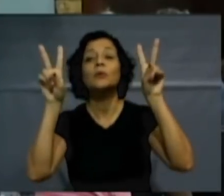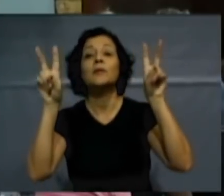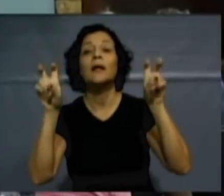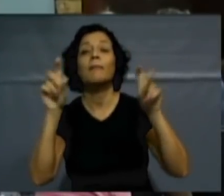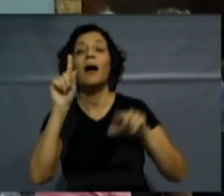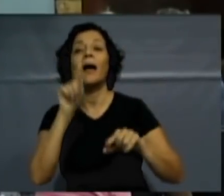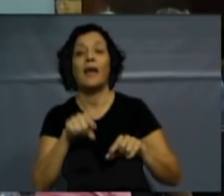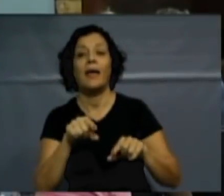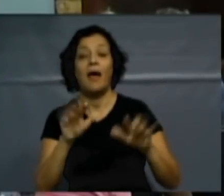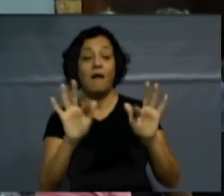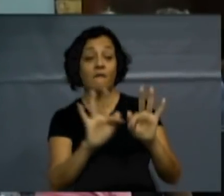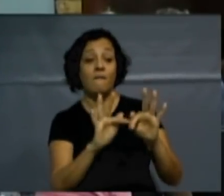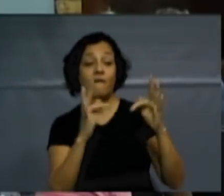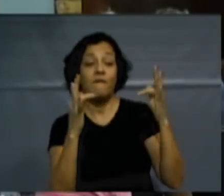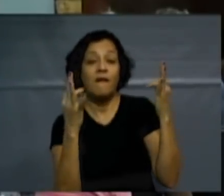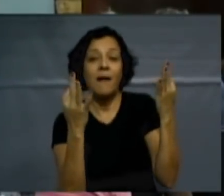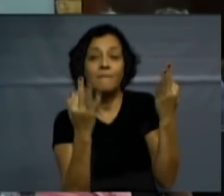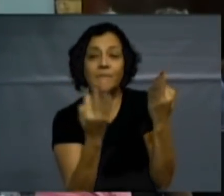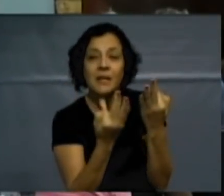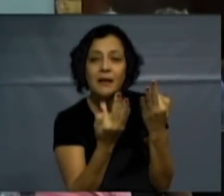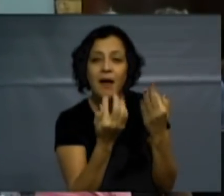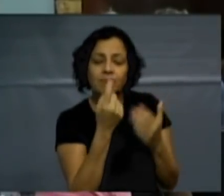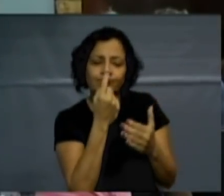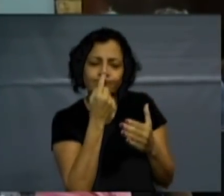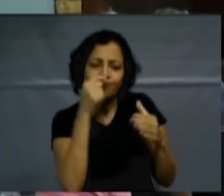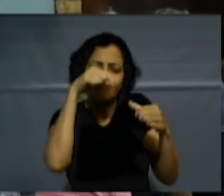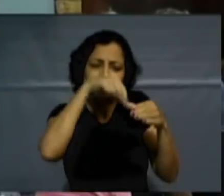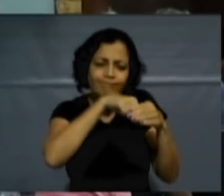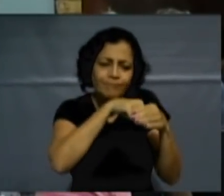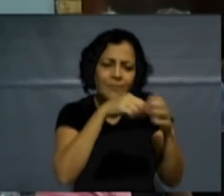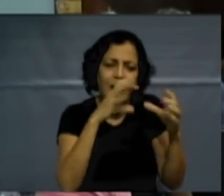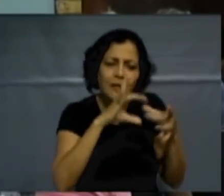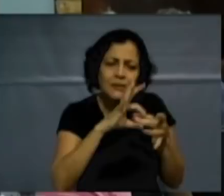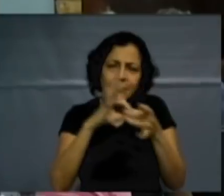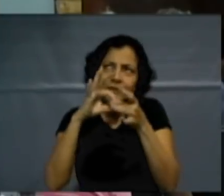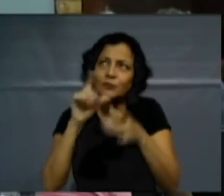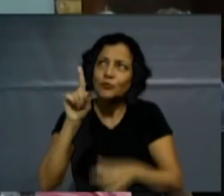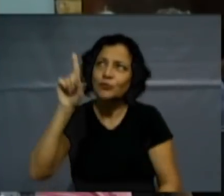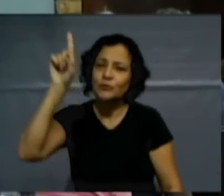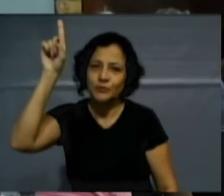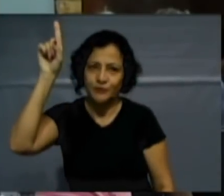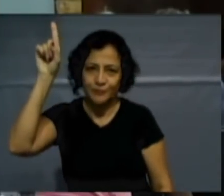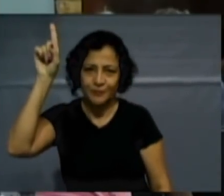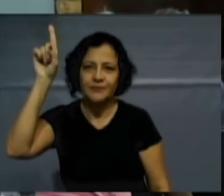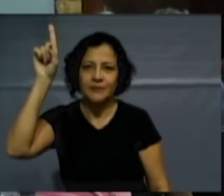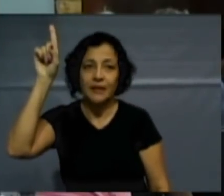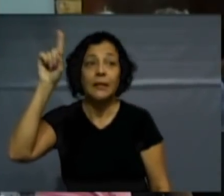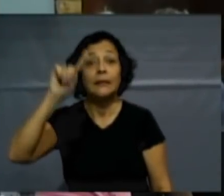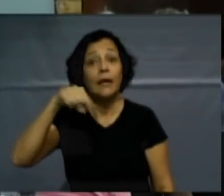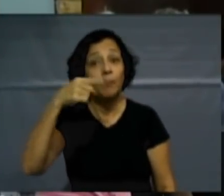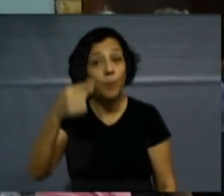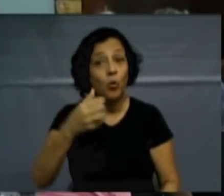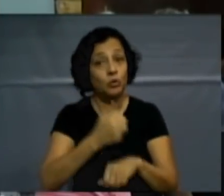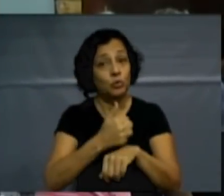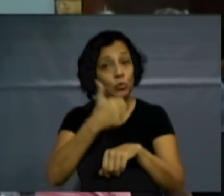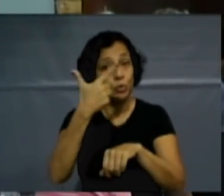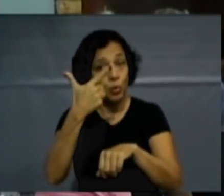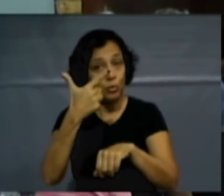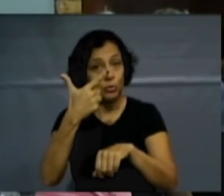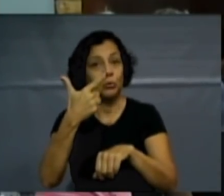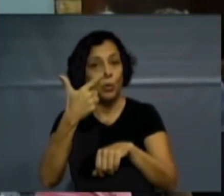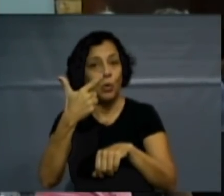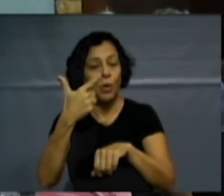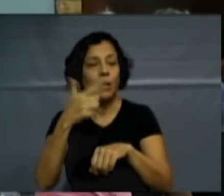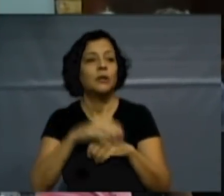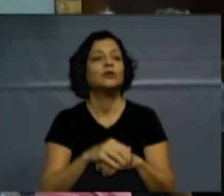seminário é Família Cadinho Divino. E após às 12 horas, que o seminário é de 9